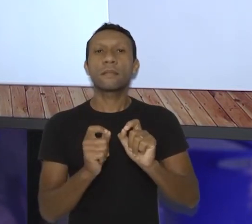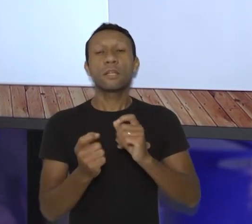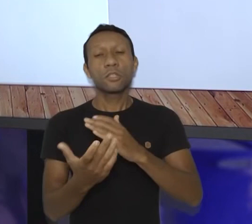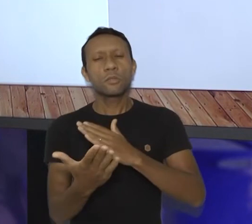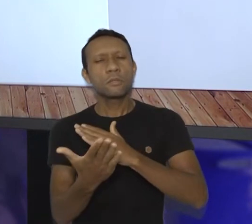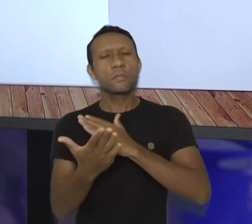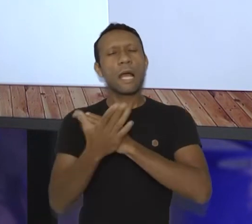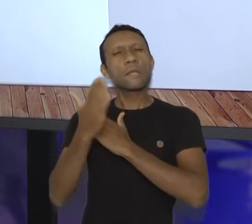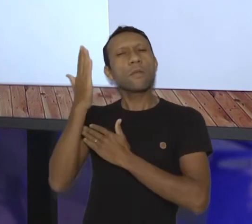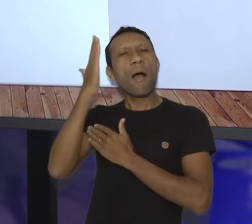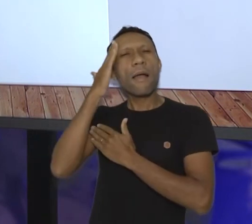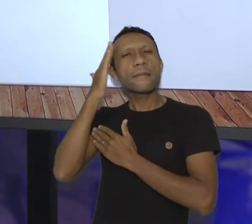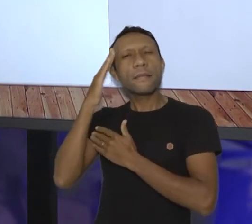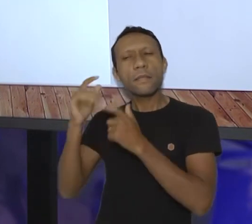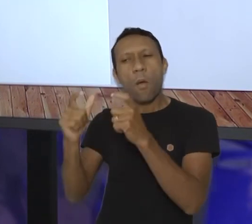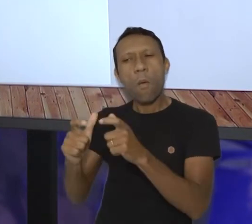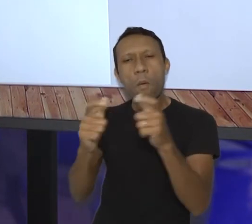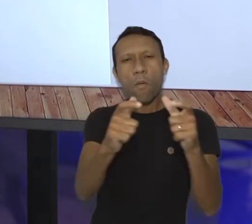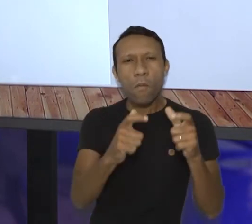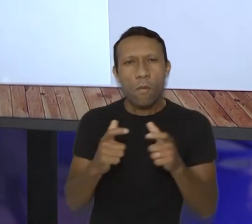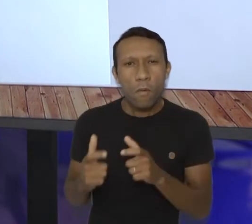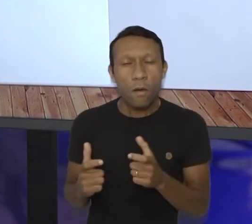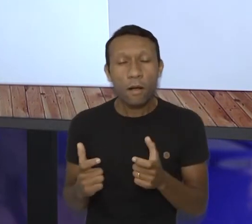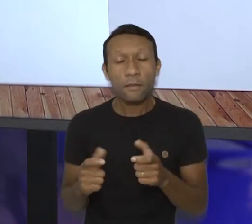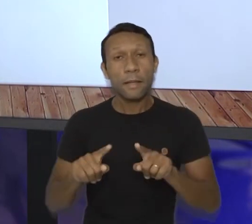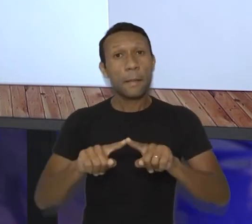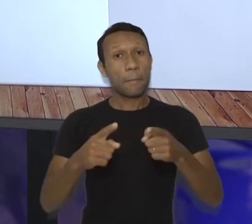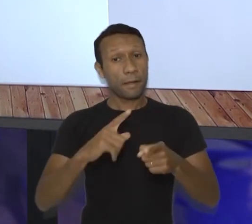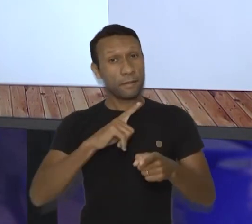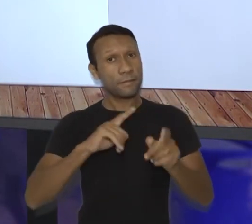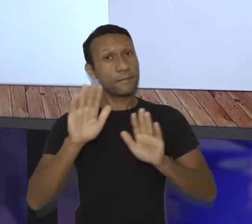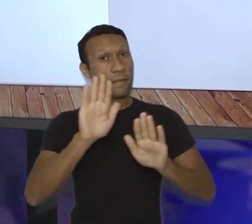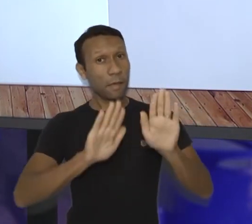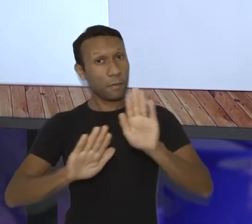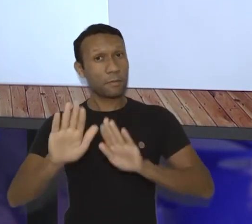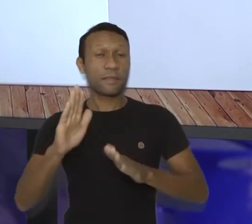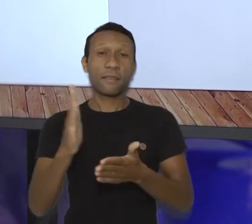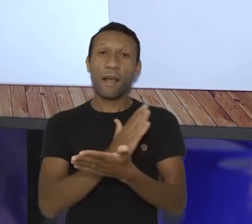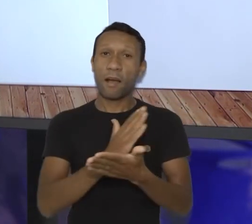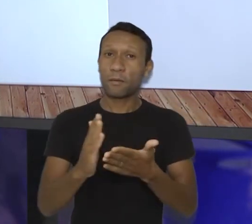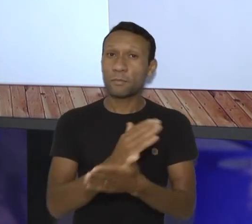ajuda a localizar esses números. Agora tenha cuidado, porque alguns